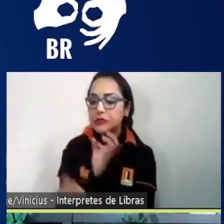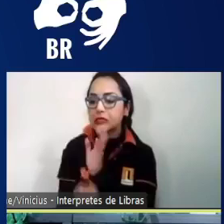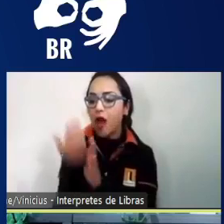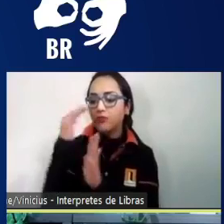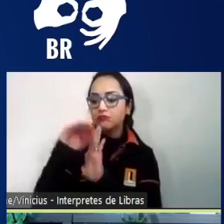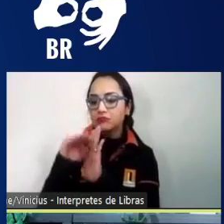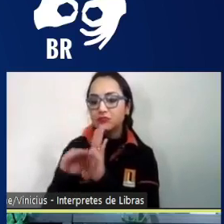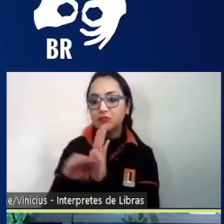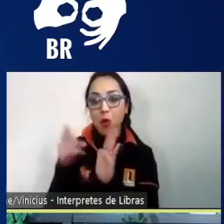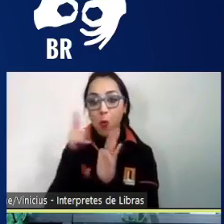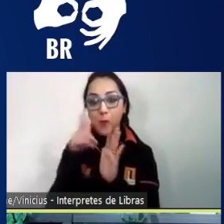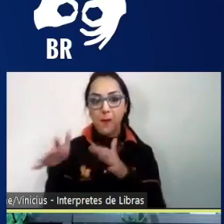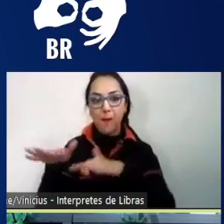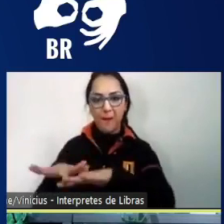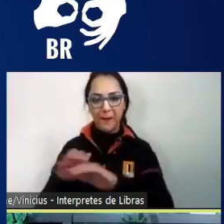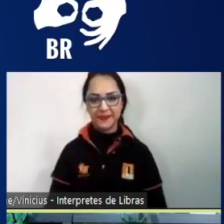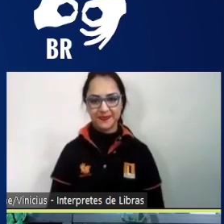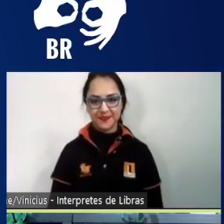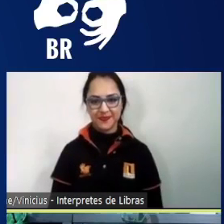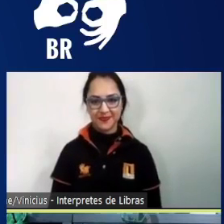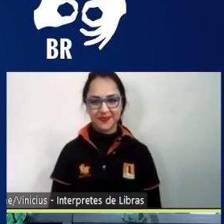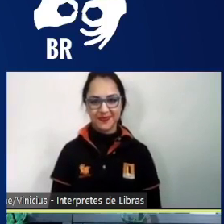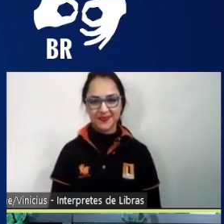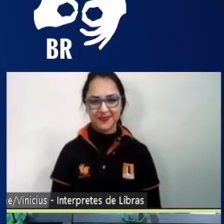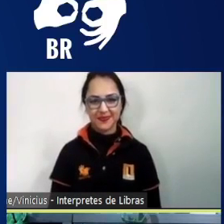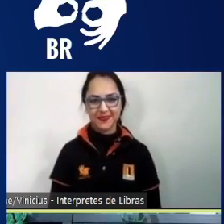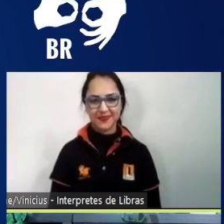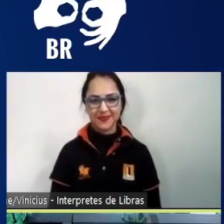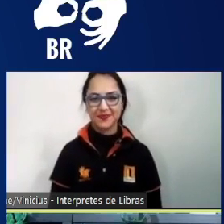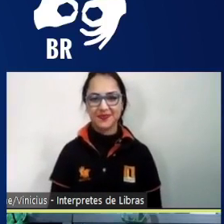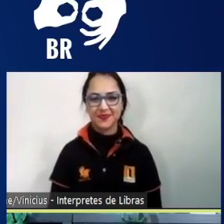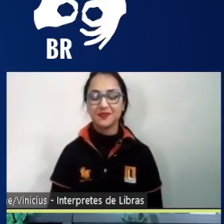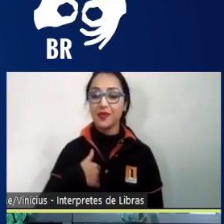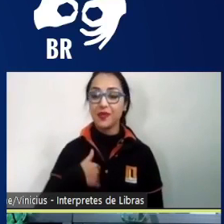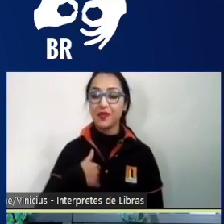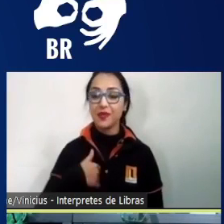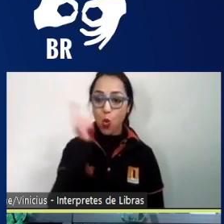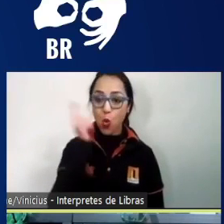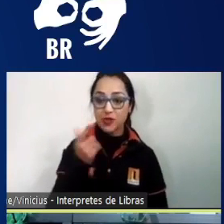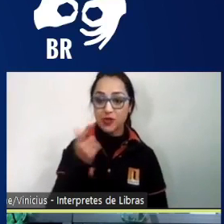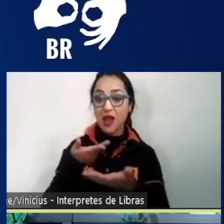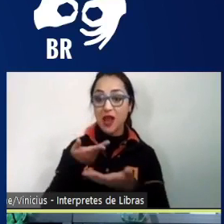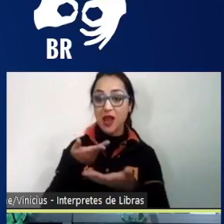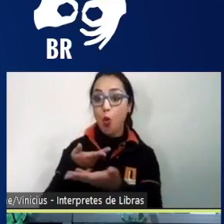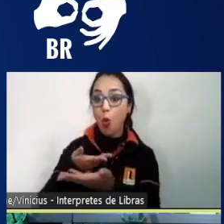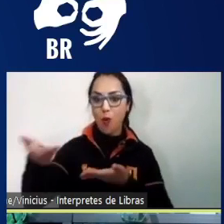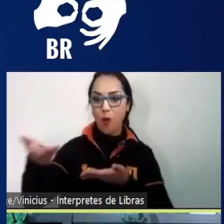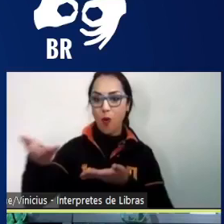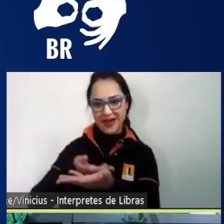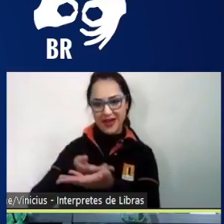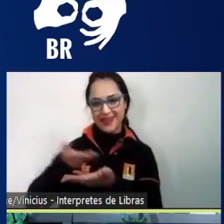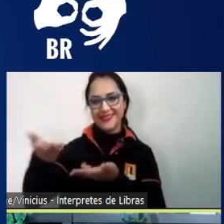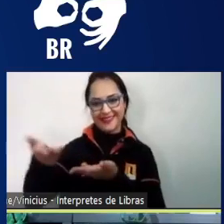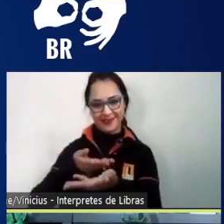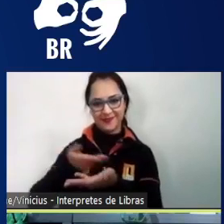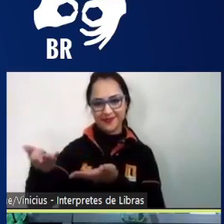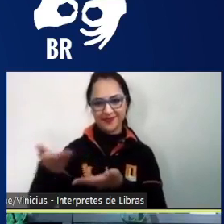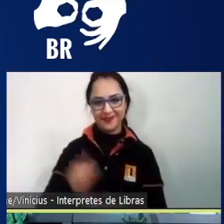trazendo a situação trabalho num formato compartilhado, onde as pessoas estão lá